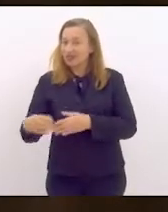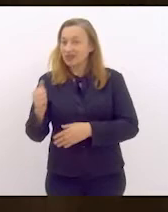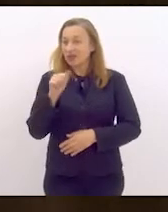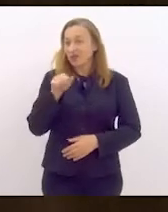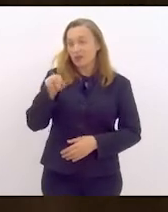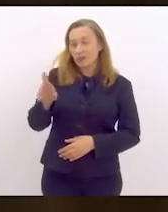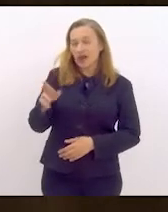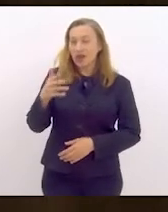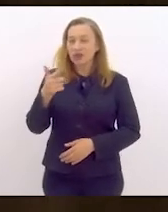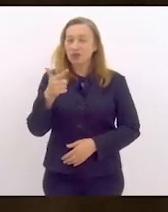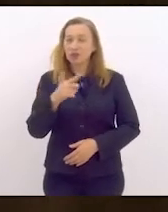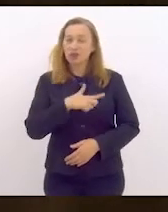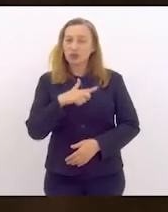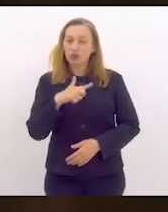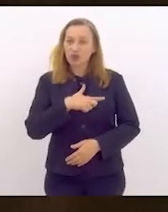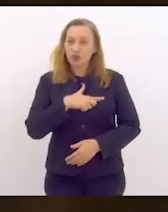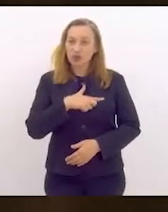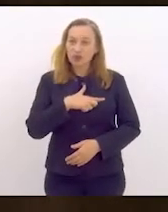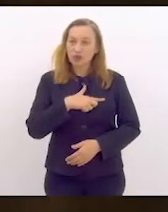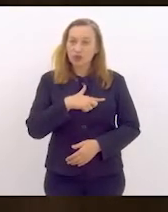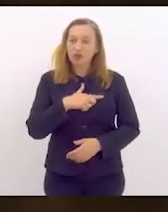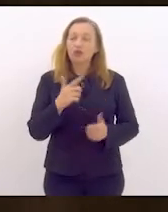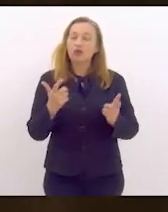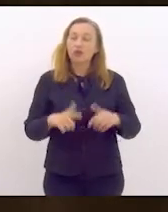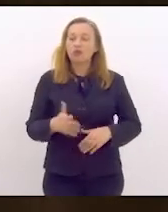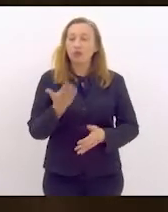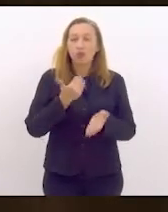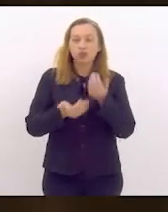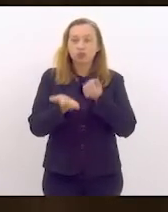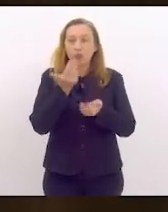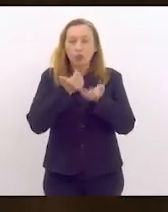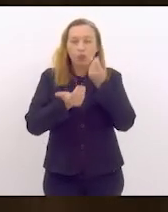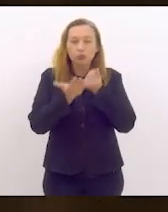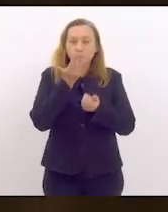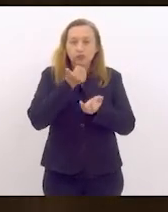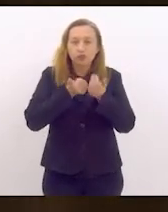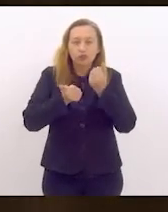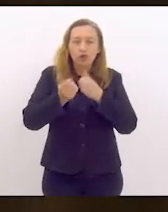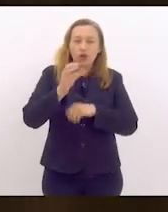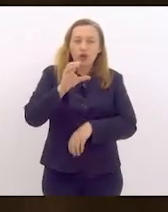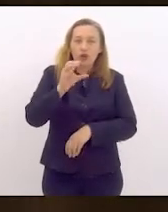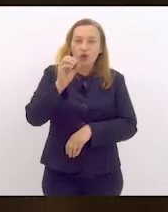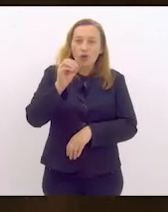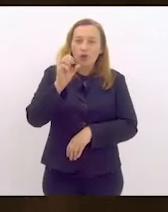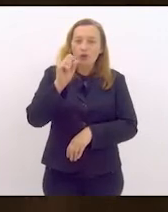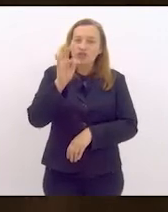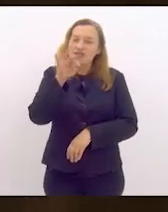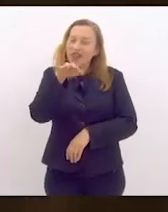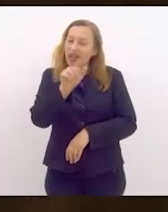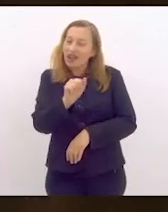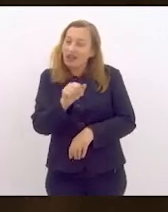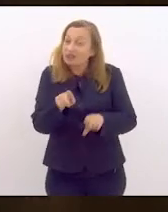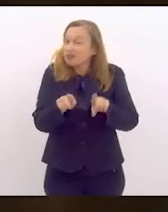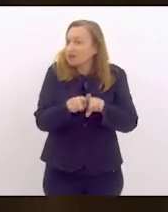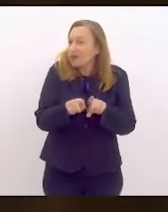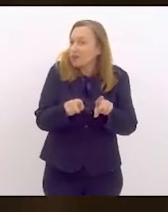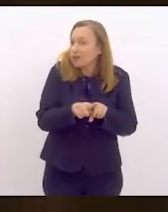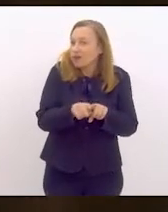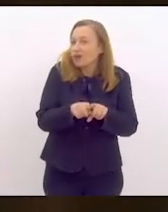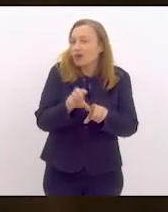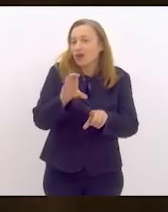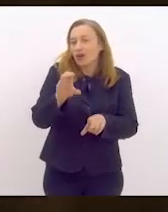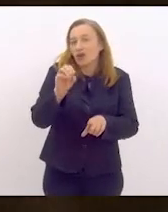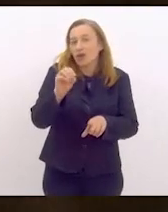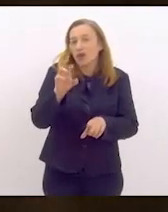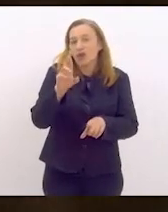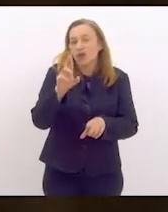Feio, onde se come aquela costela e, além disso,